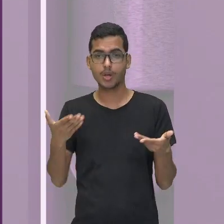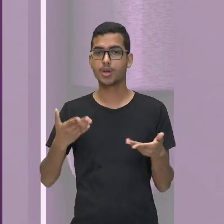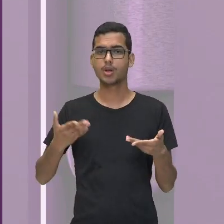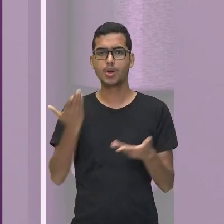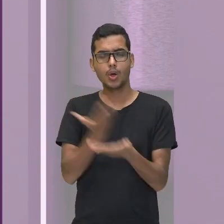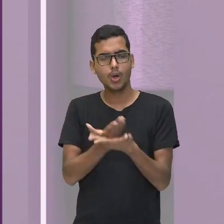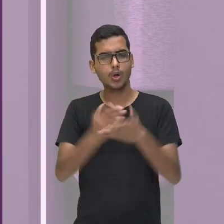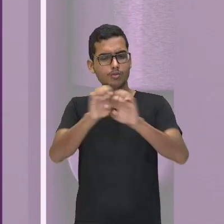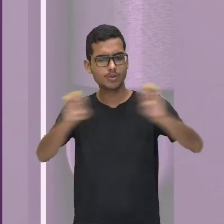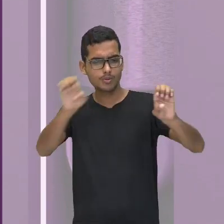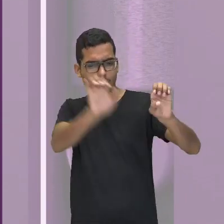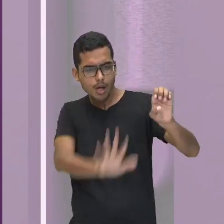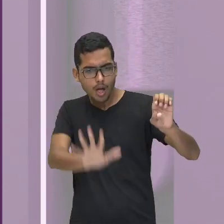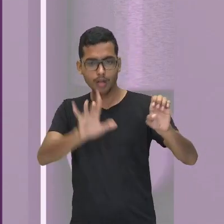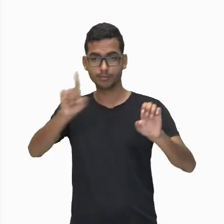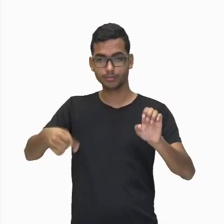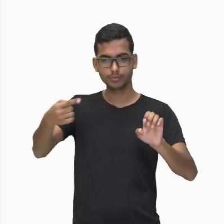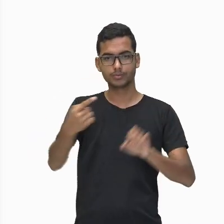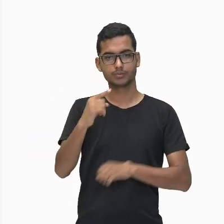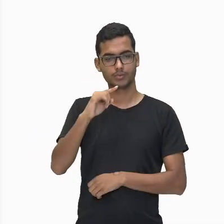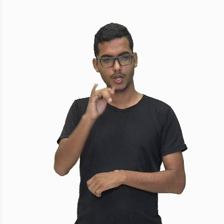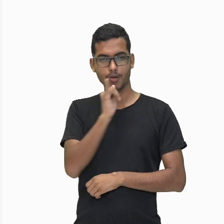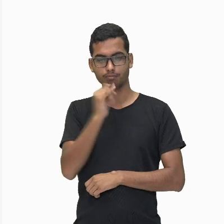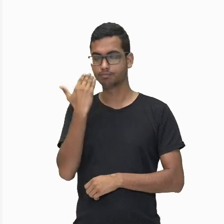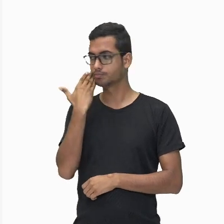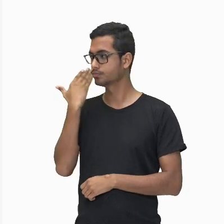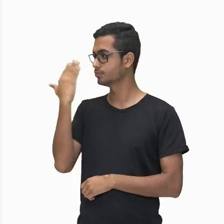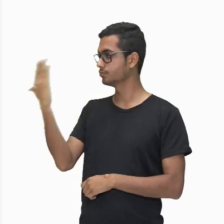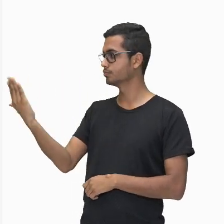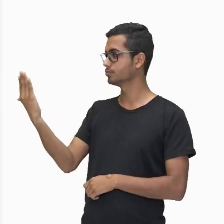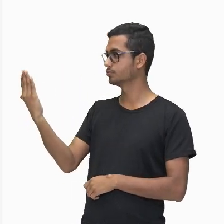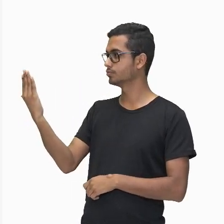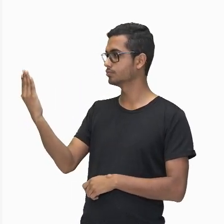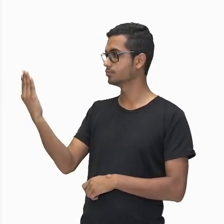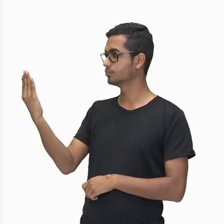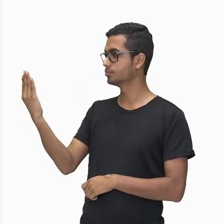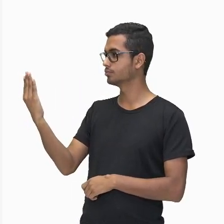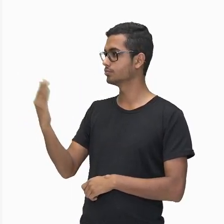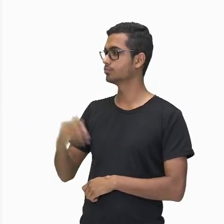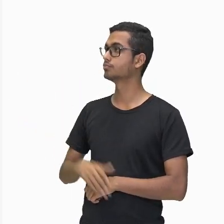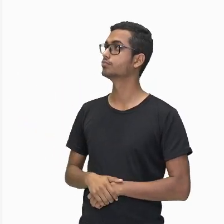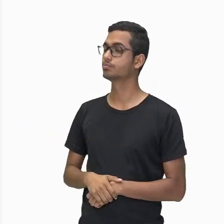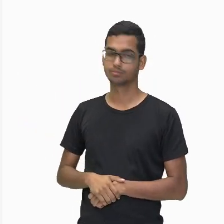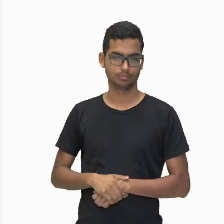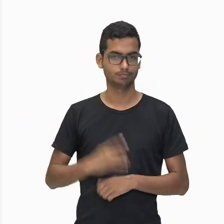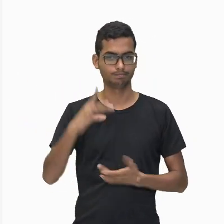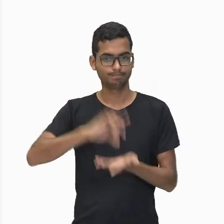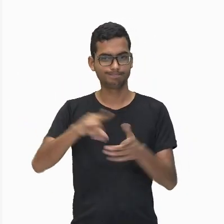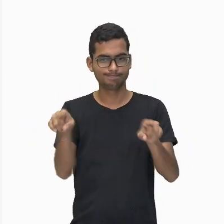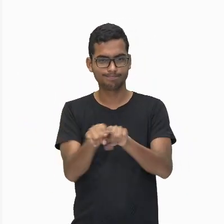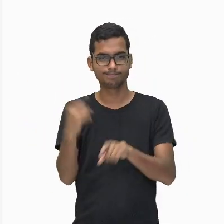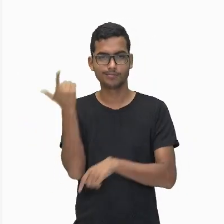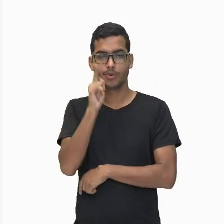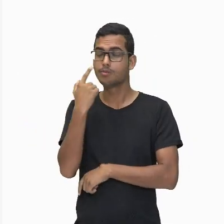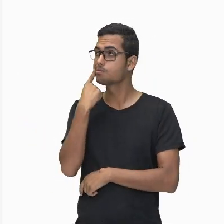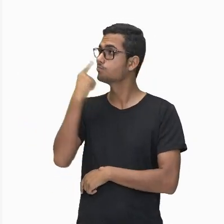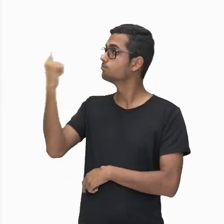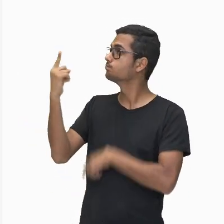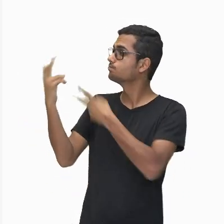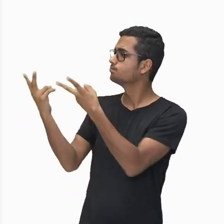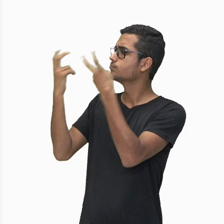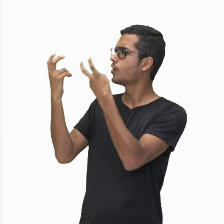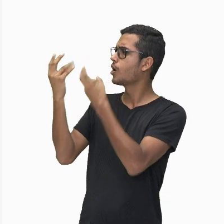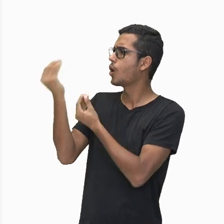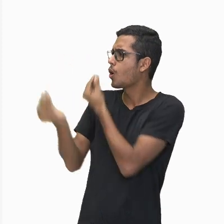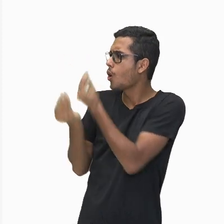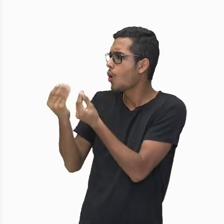equação geral. Vamos ver o nosso próximo exemplo. Acompanhe. A gente já verificou aqui a equação geral da